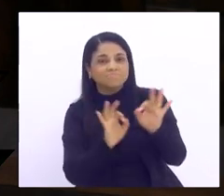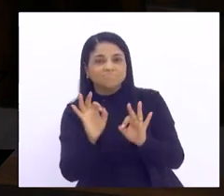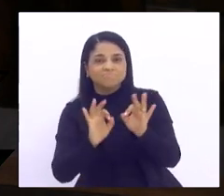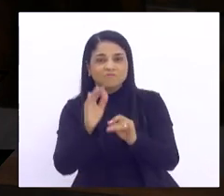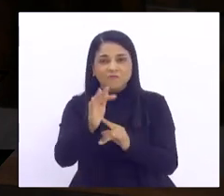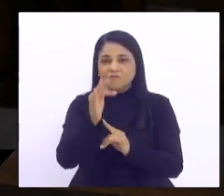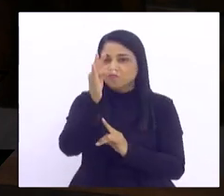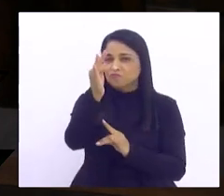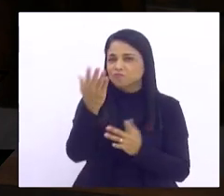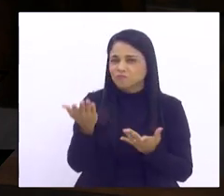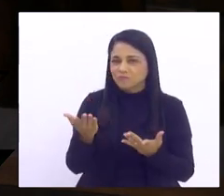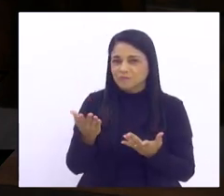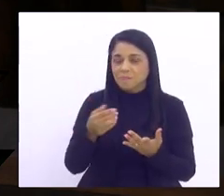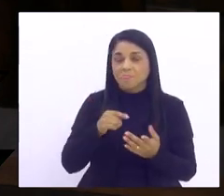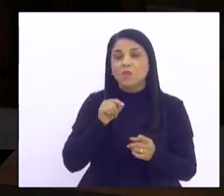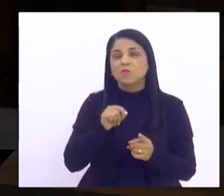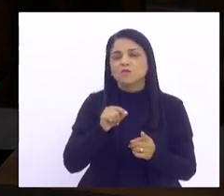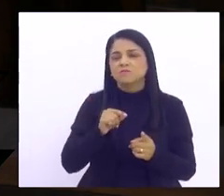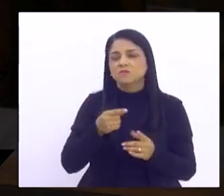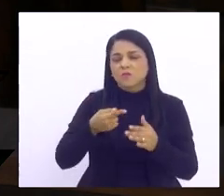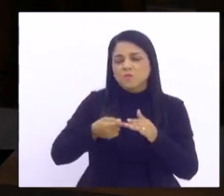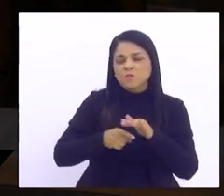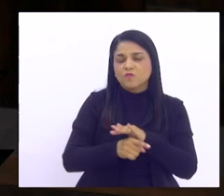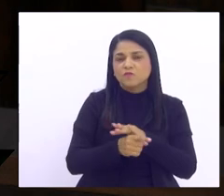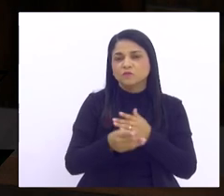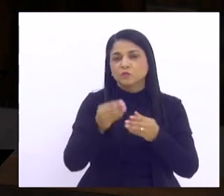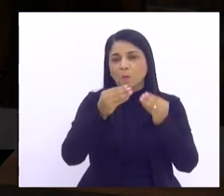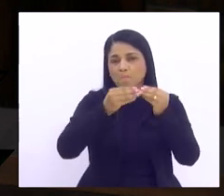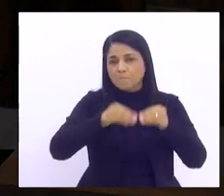causas profundas de tudo isso? Já me encaminhando para o fim.